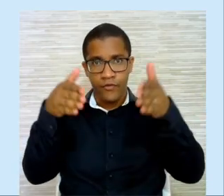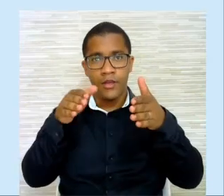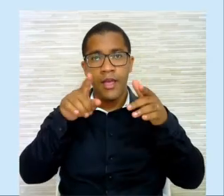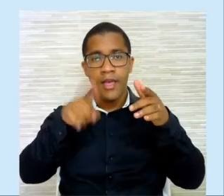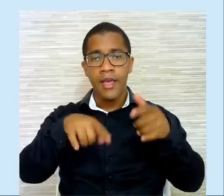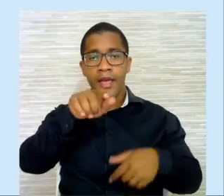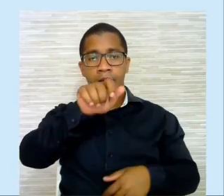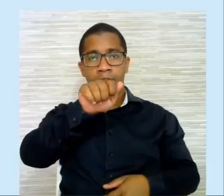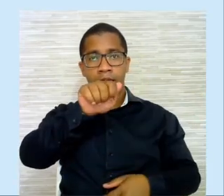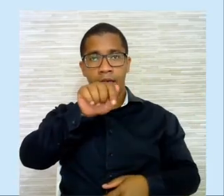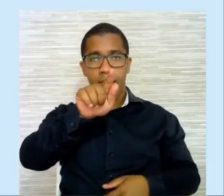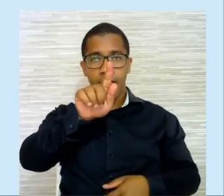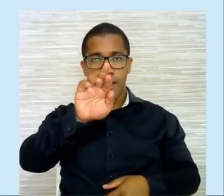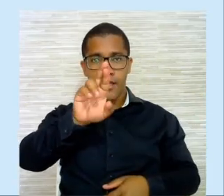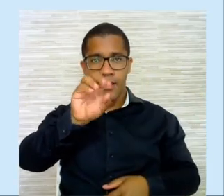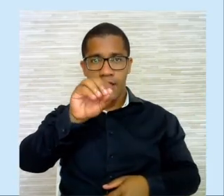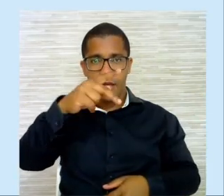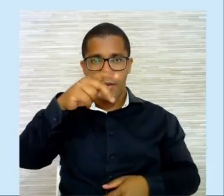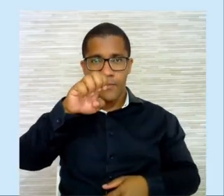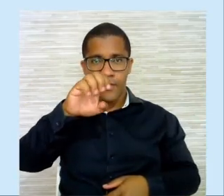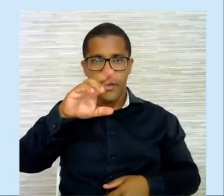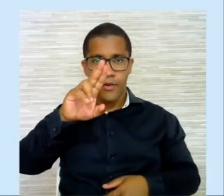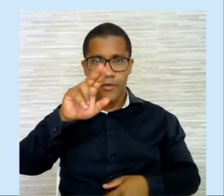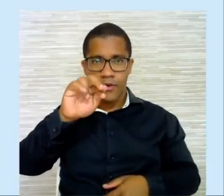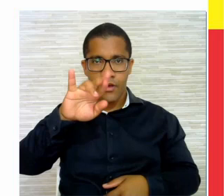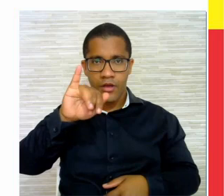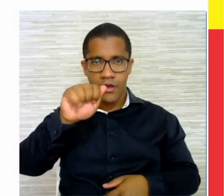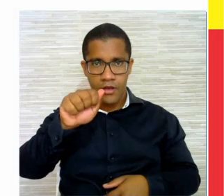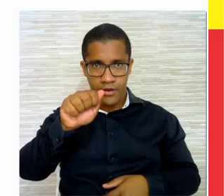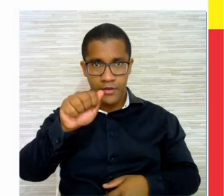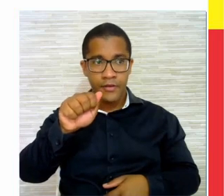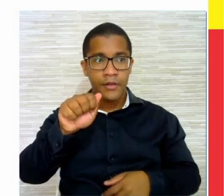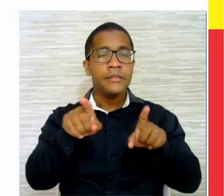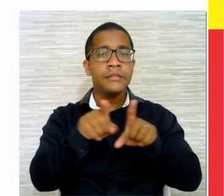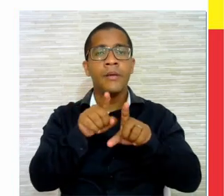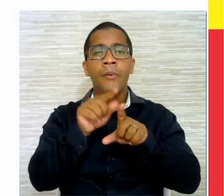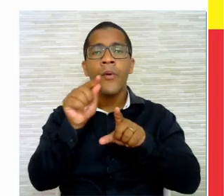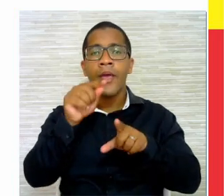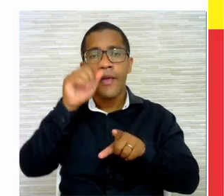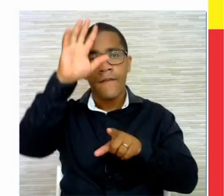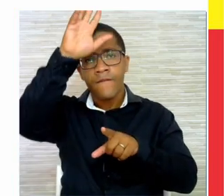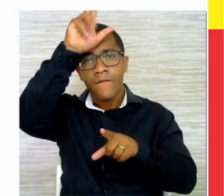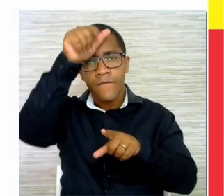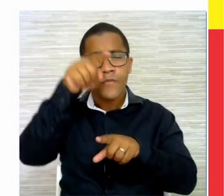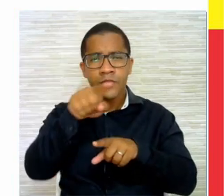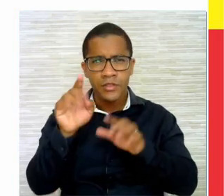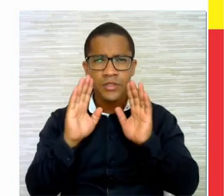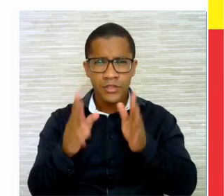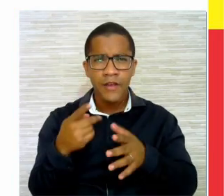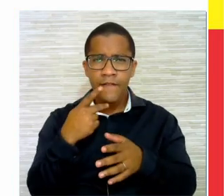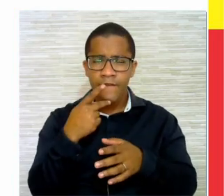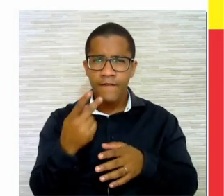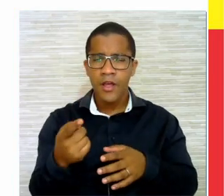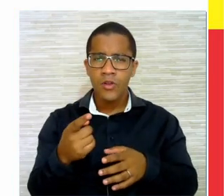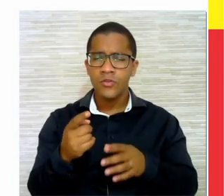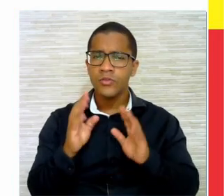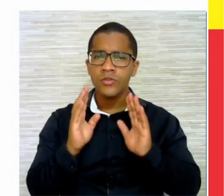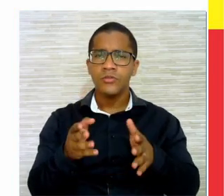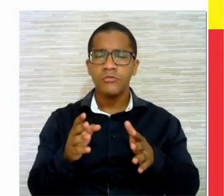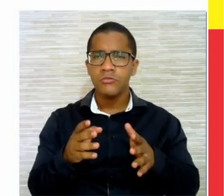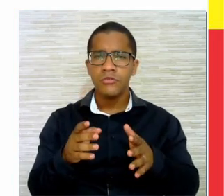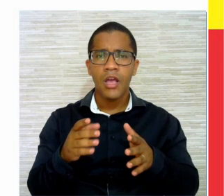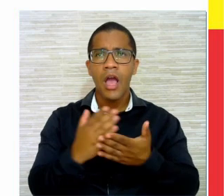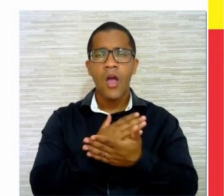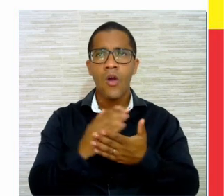da agropecuária, ok, gente? Observa na tela. A gente vai ver também as granjas, né? Garanto que você já deve ter ouvido, sempre ouve,